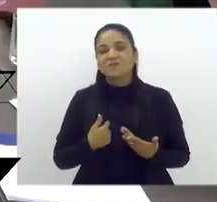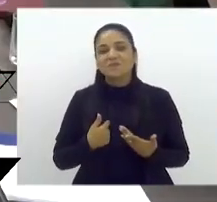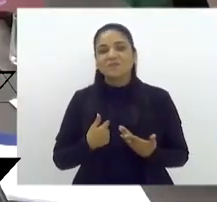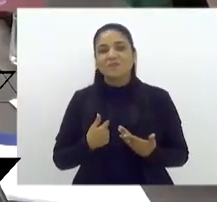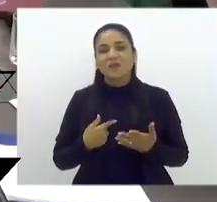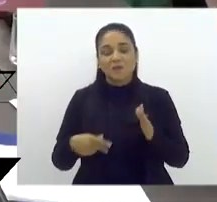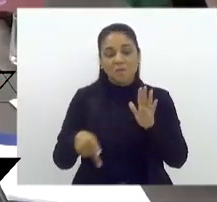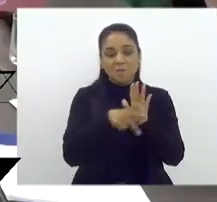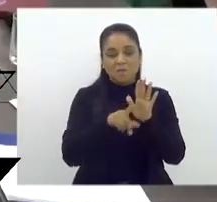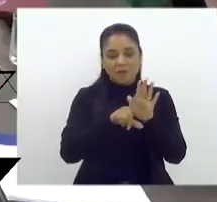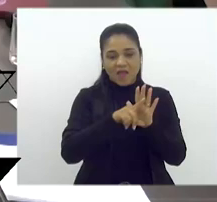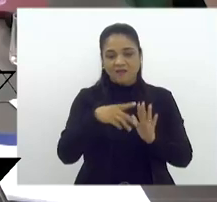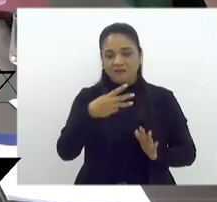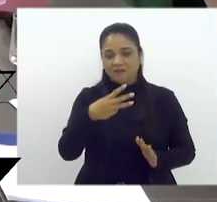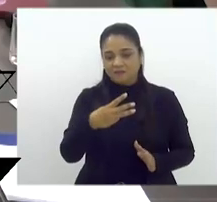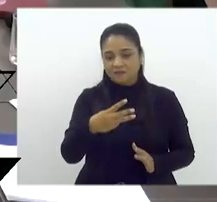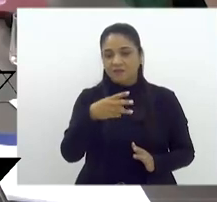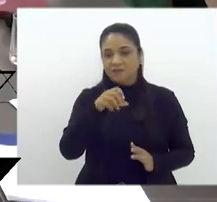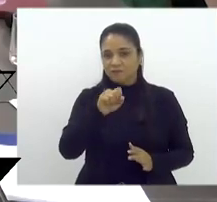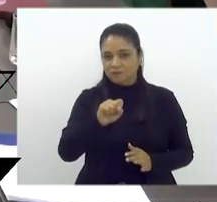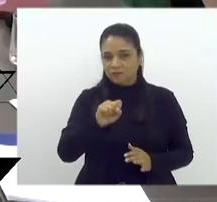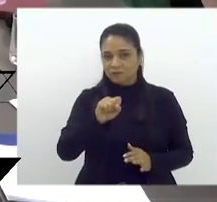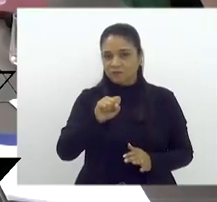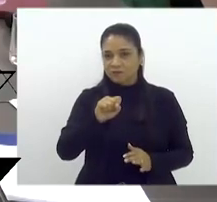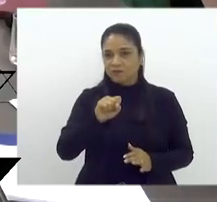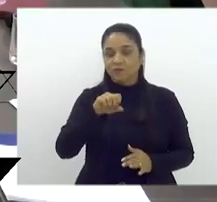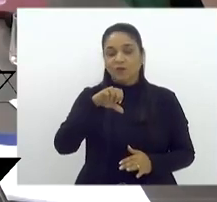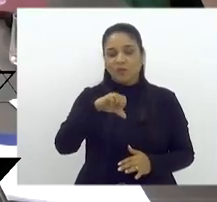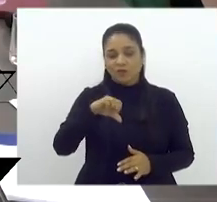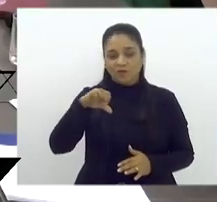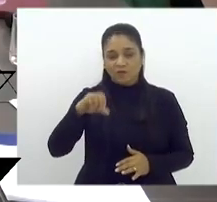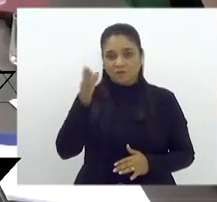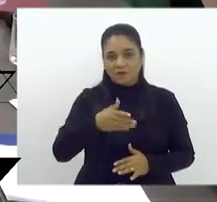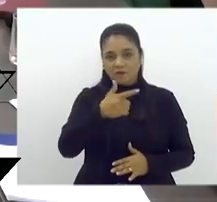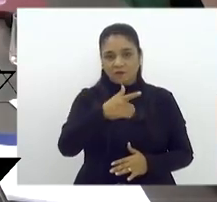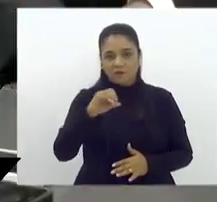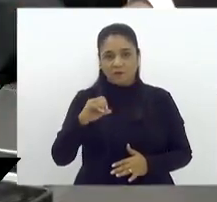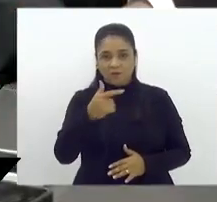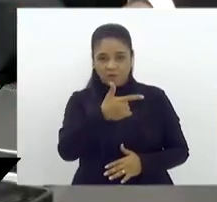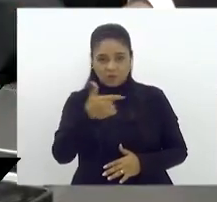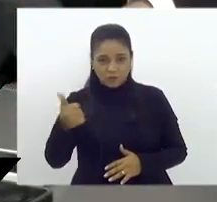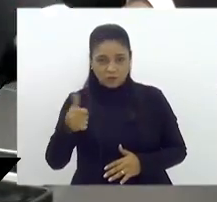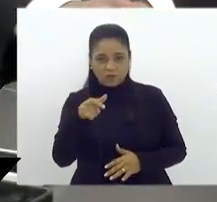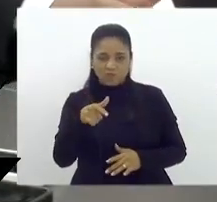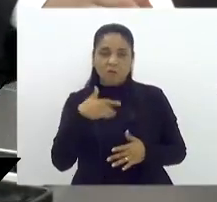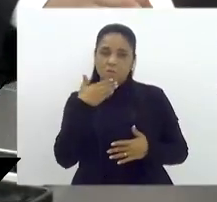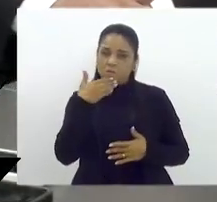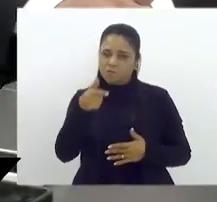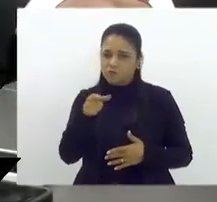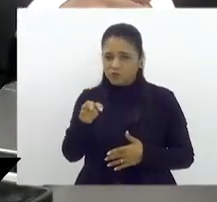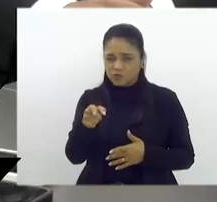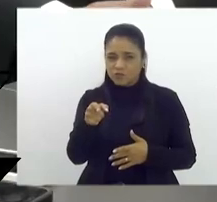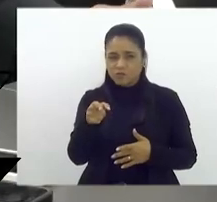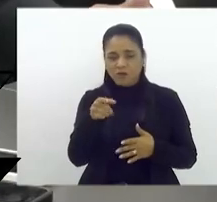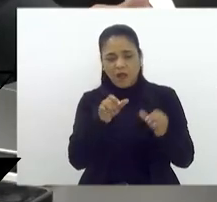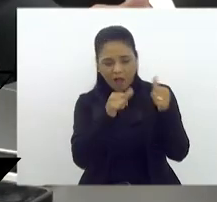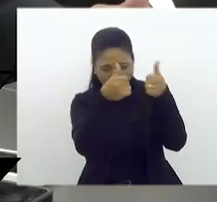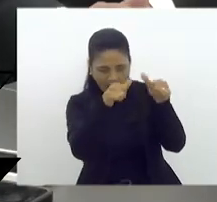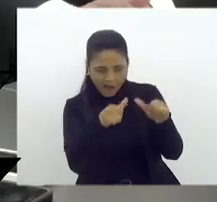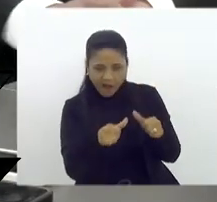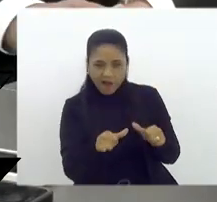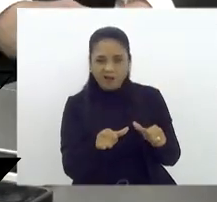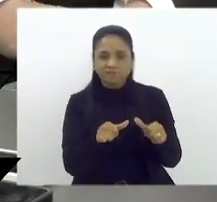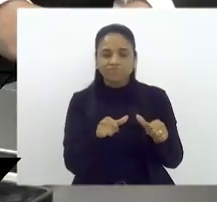PL 3899. É o 3899 de 21. Pedi para a Vossa Excelência depois analisar